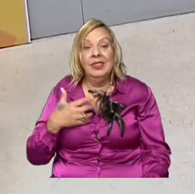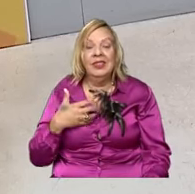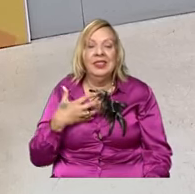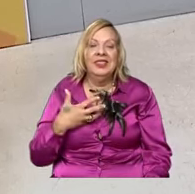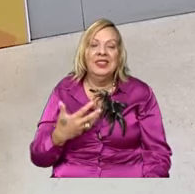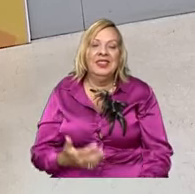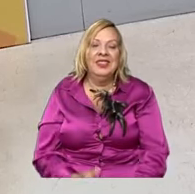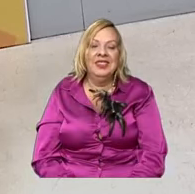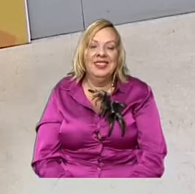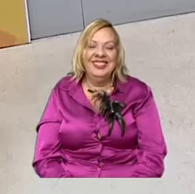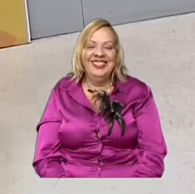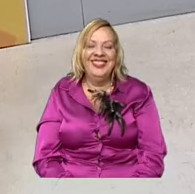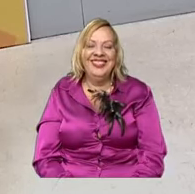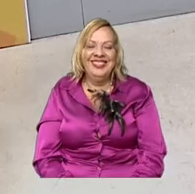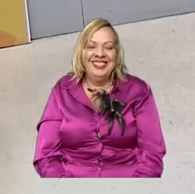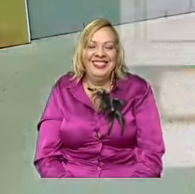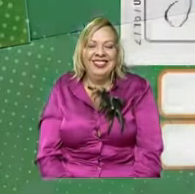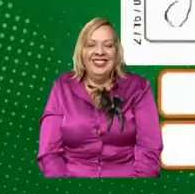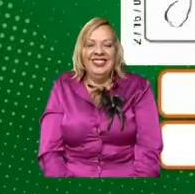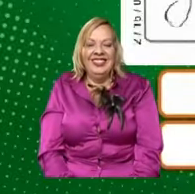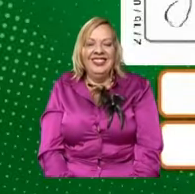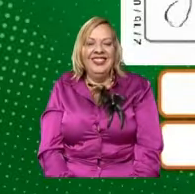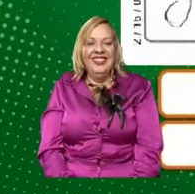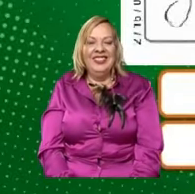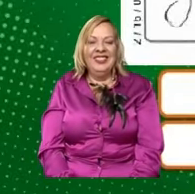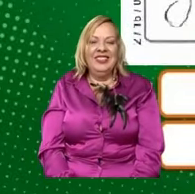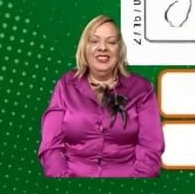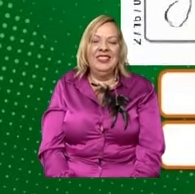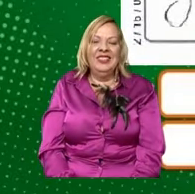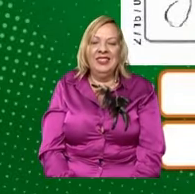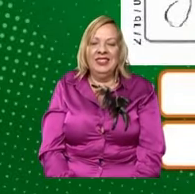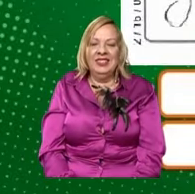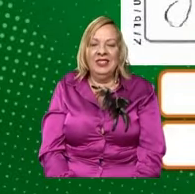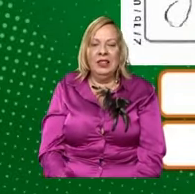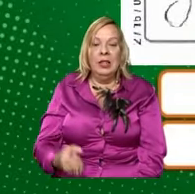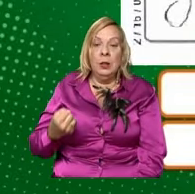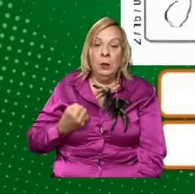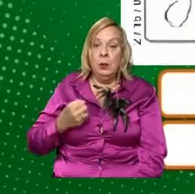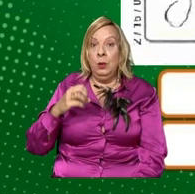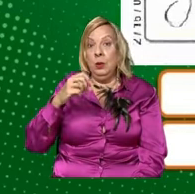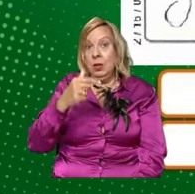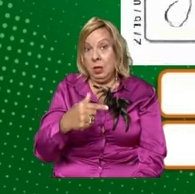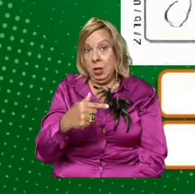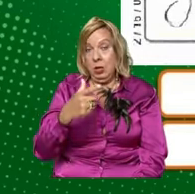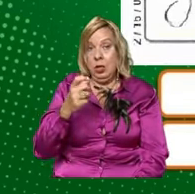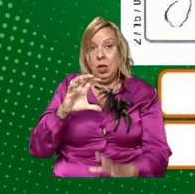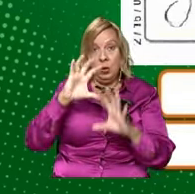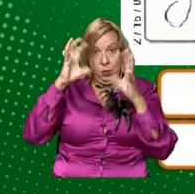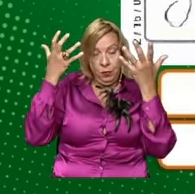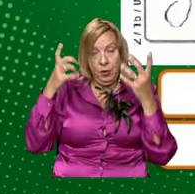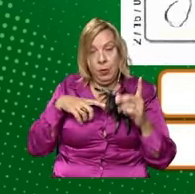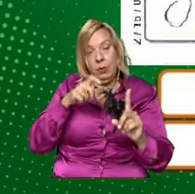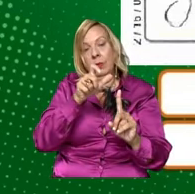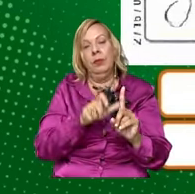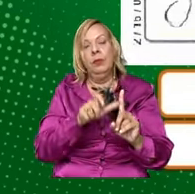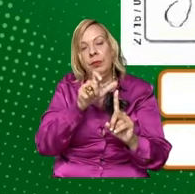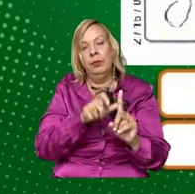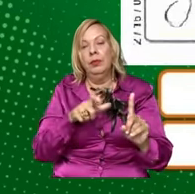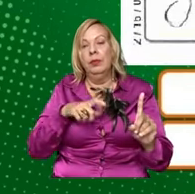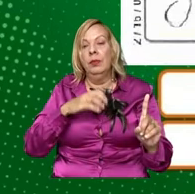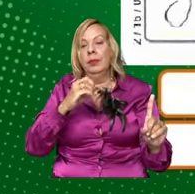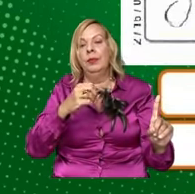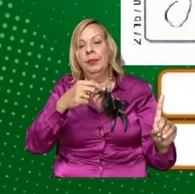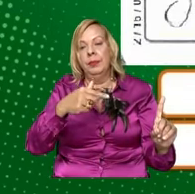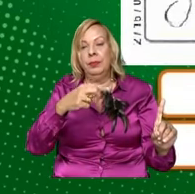7! Era você que estava para decidir. O 7 é a bolinha que chegou para quem? Para quem? Olha, o título